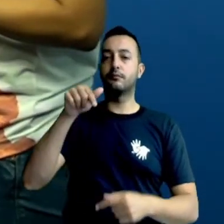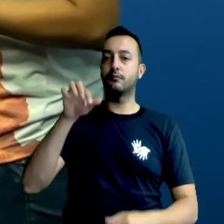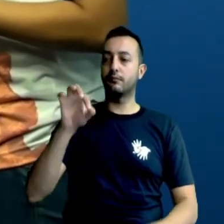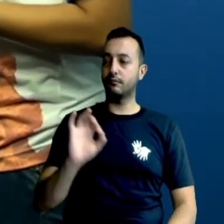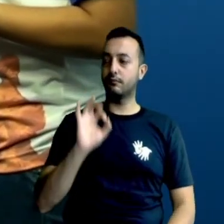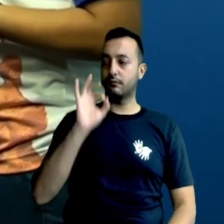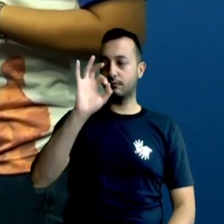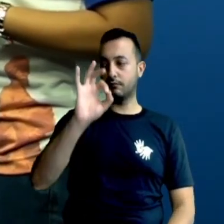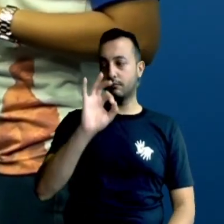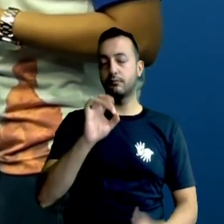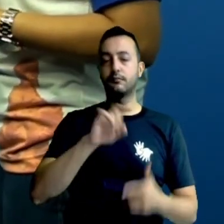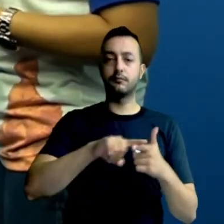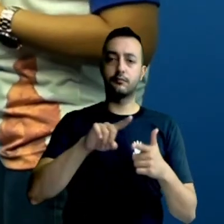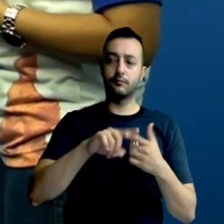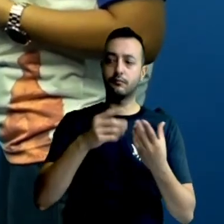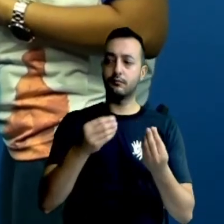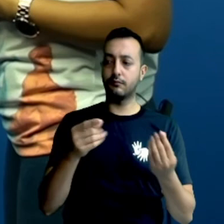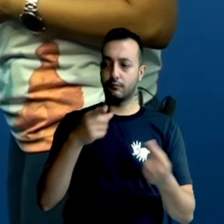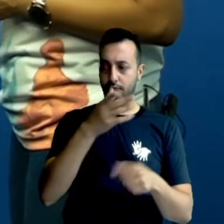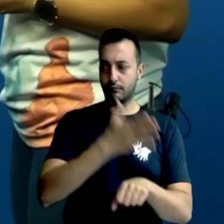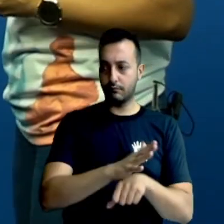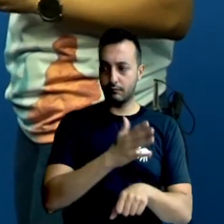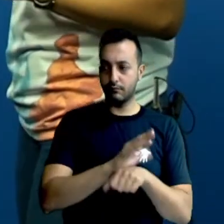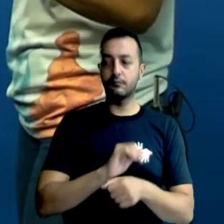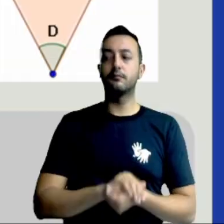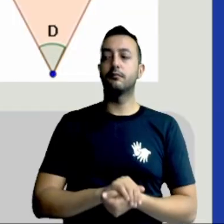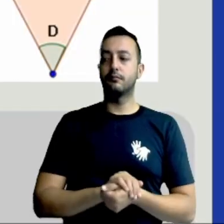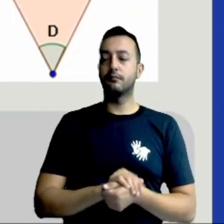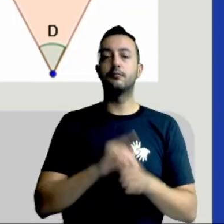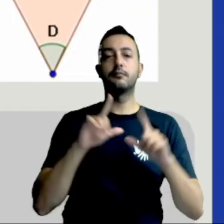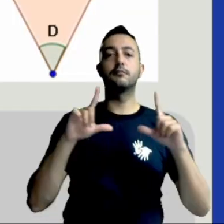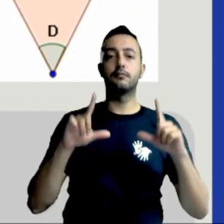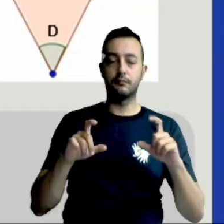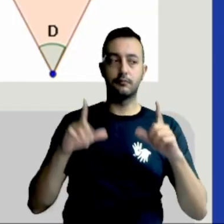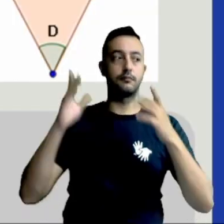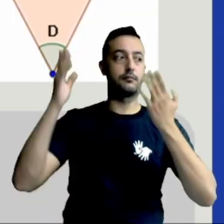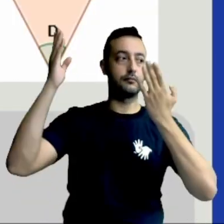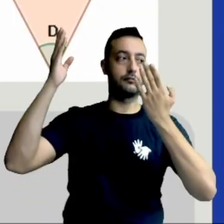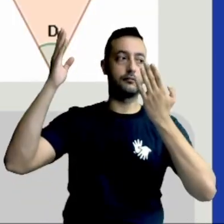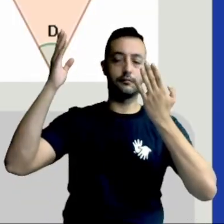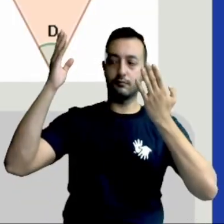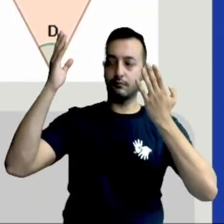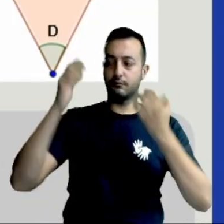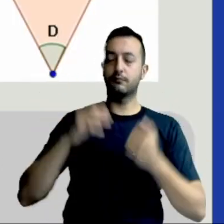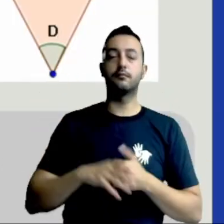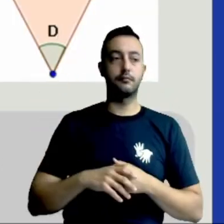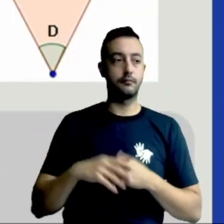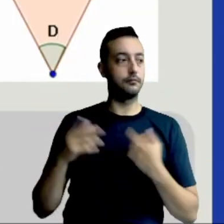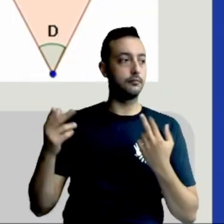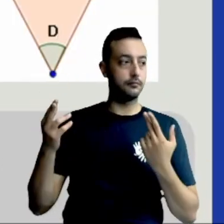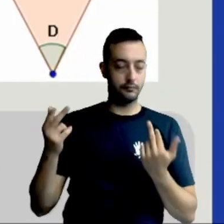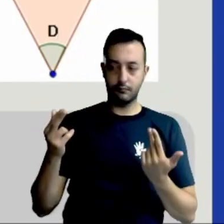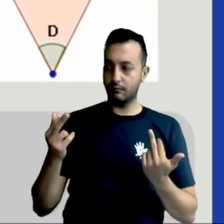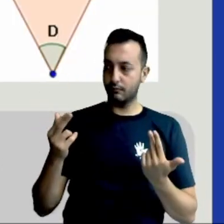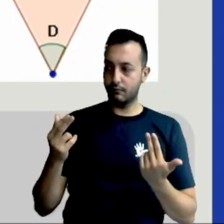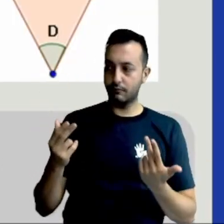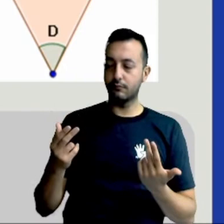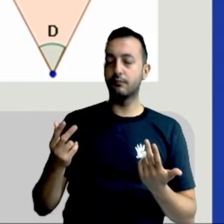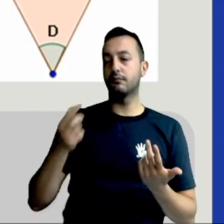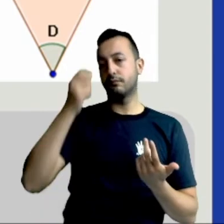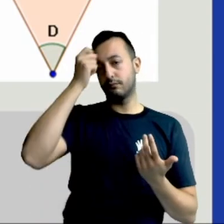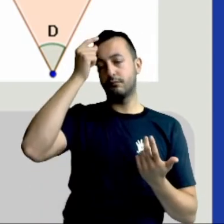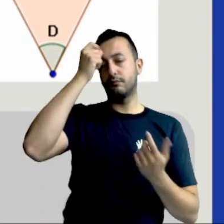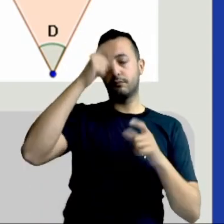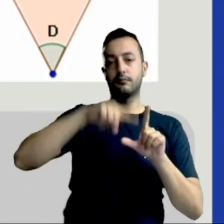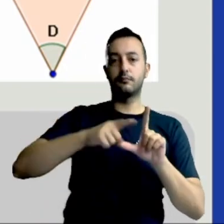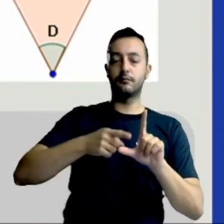de outros problemas aí para vocês treinarem, tá? Dei um print na tela, ó, aqui a mesma ideia de ângulo, sendo que